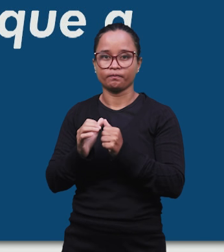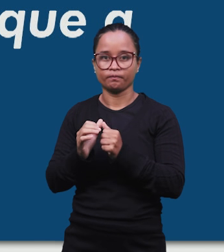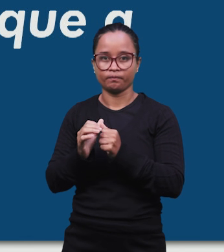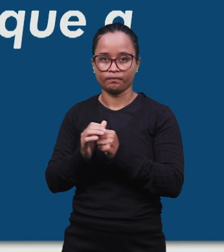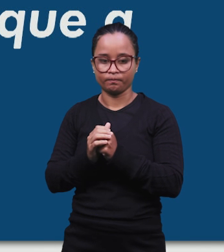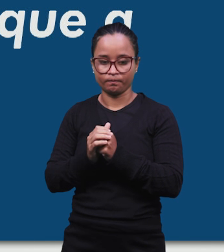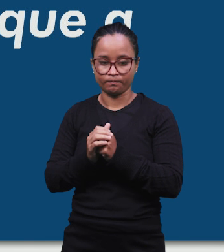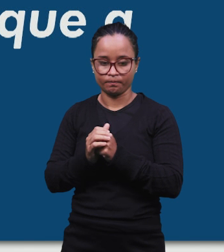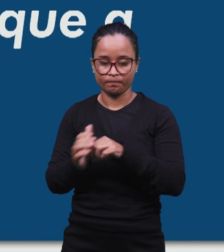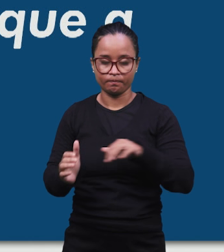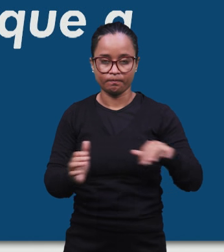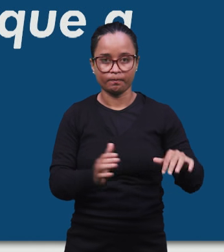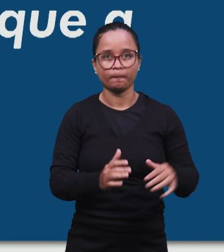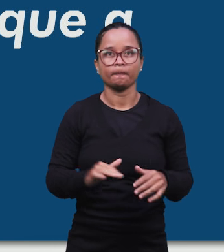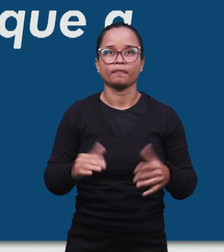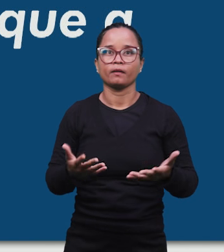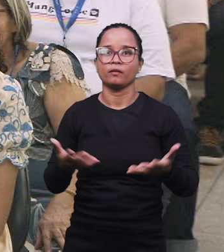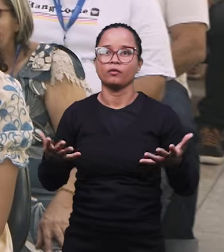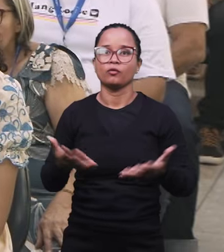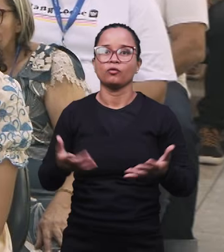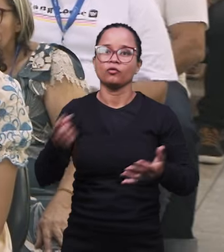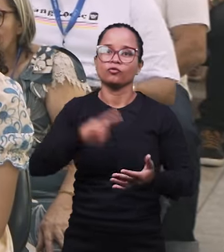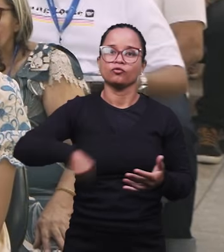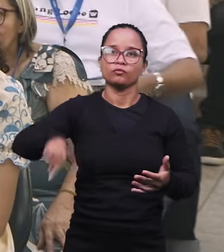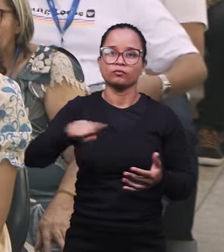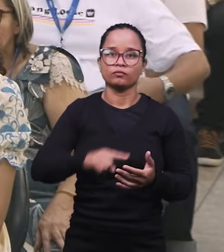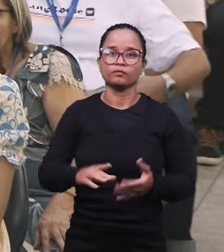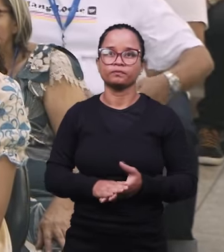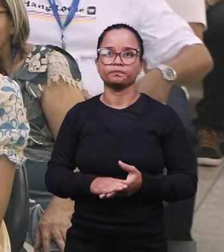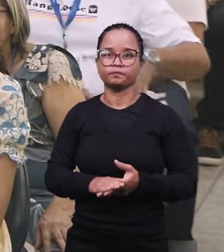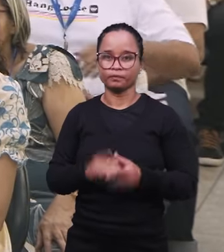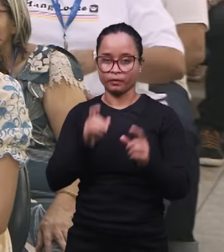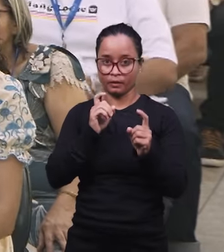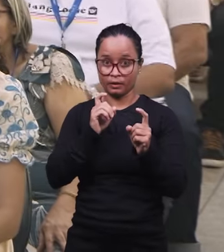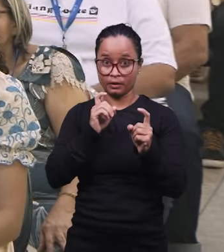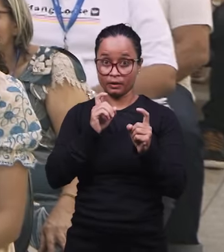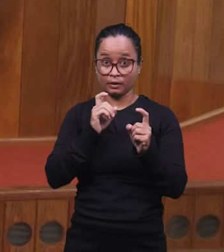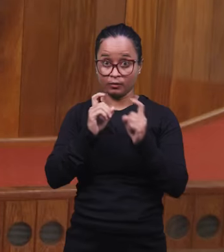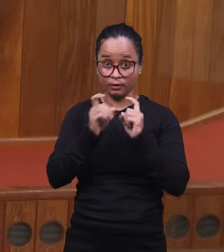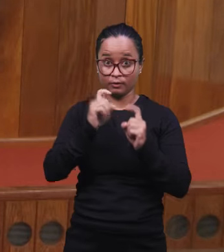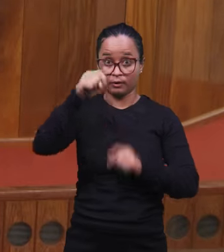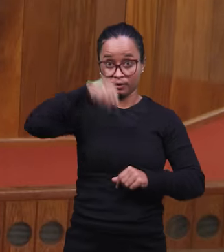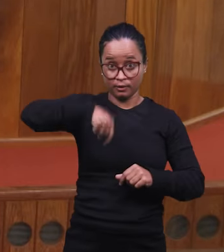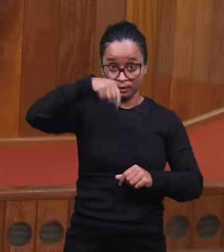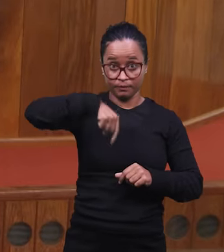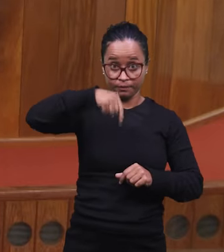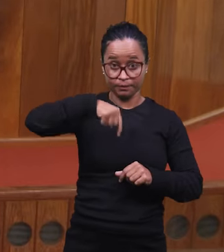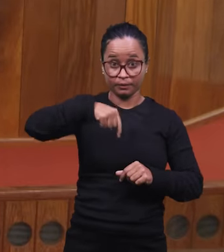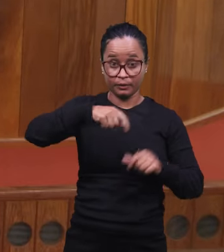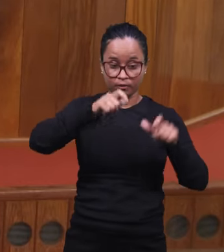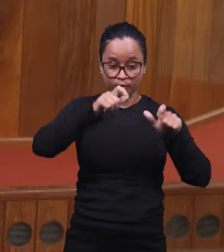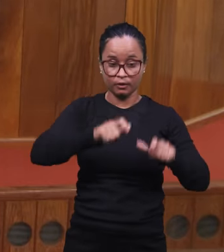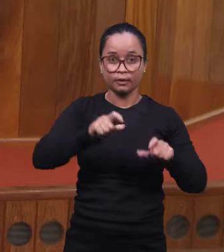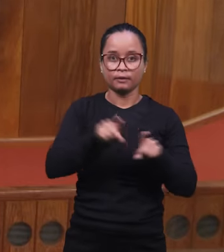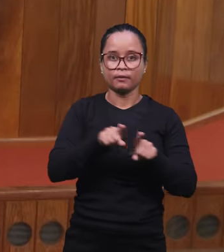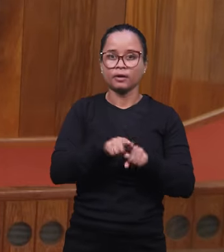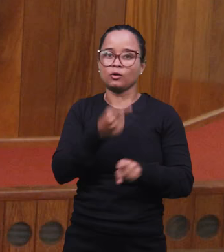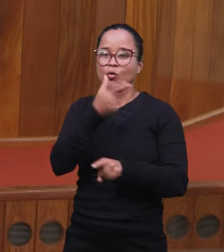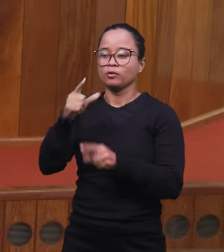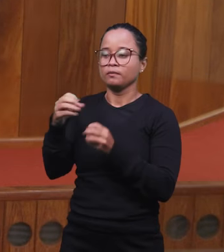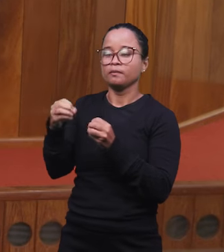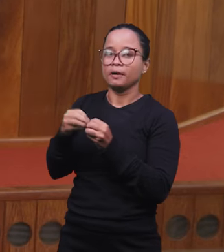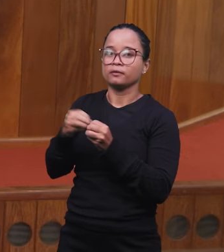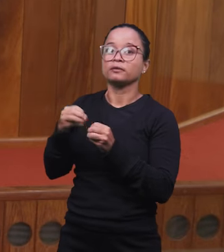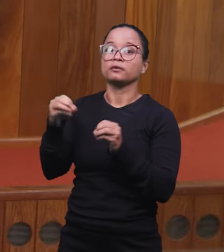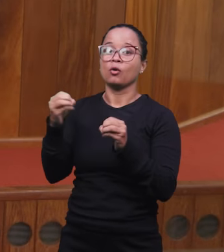Meus irmãos, nós estamos aqui reunidos neste salão. Há um outro salão aqui do nosso lado